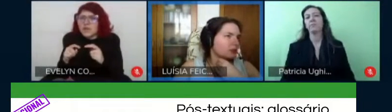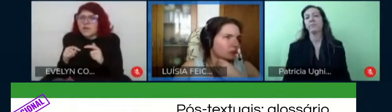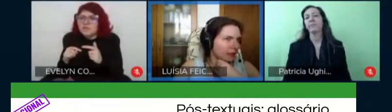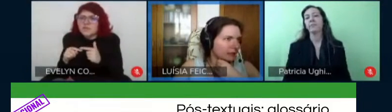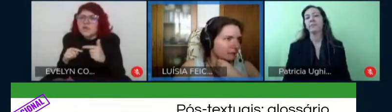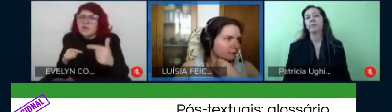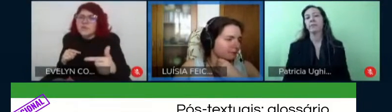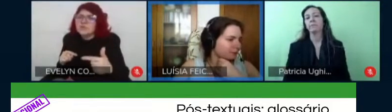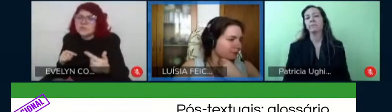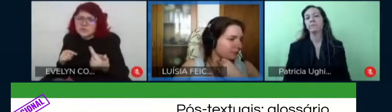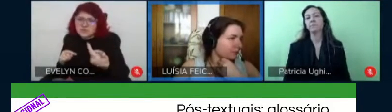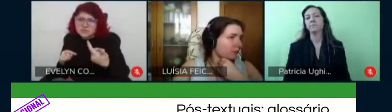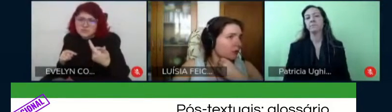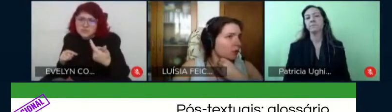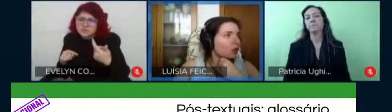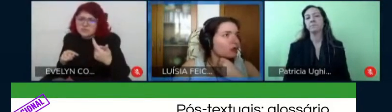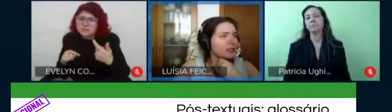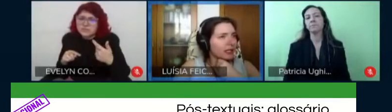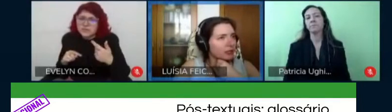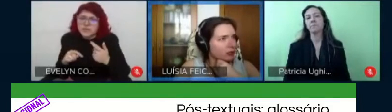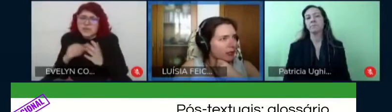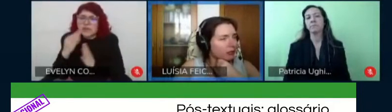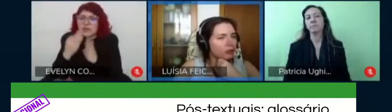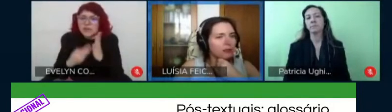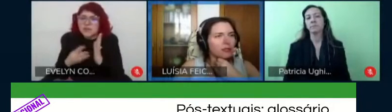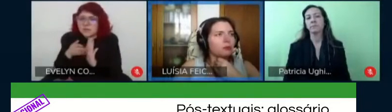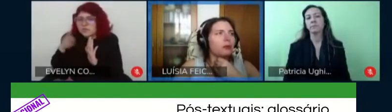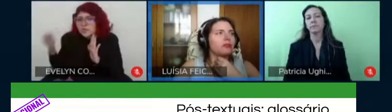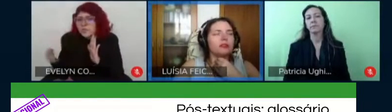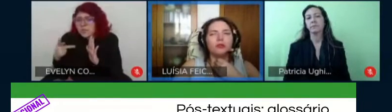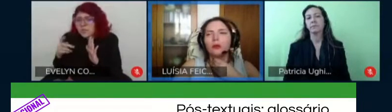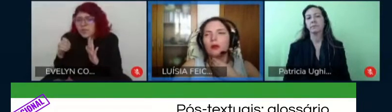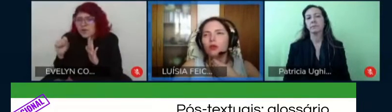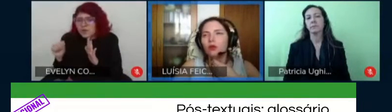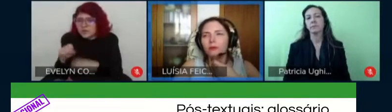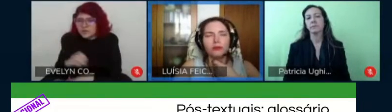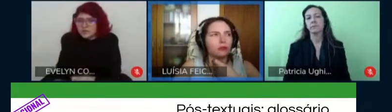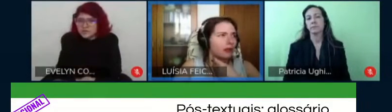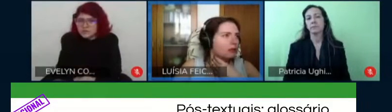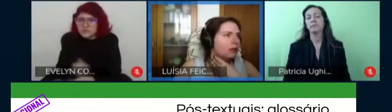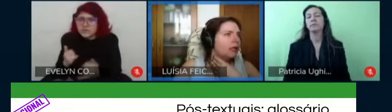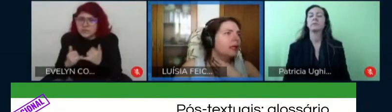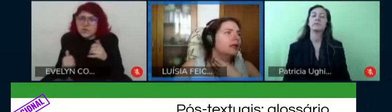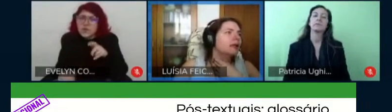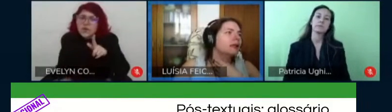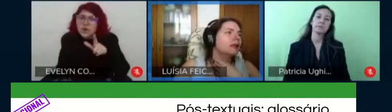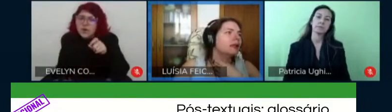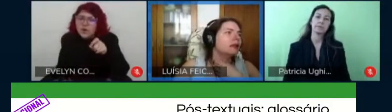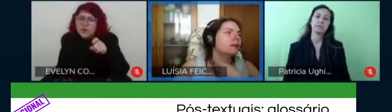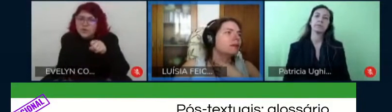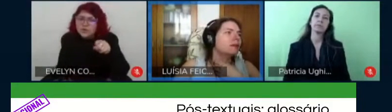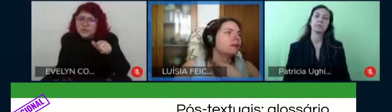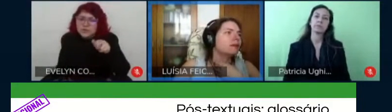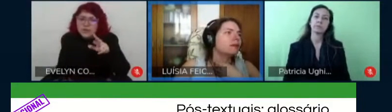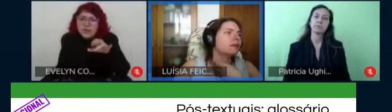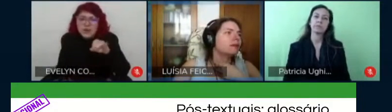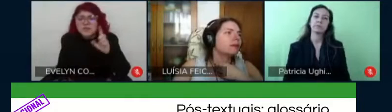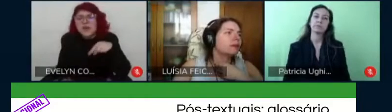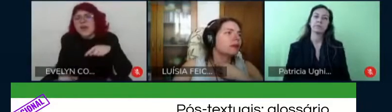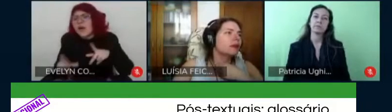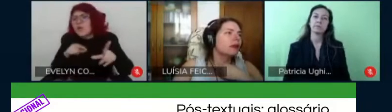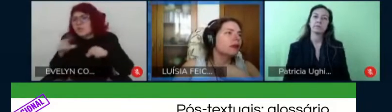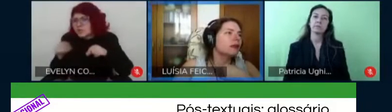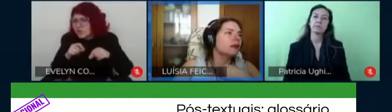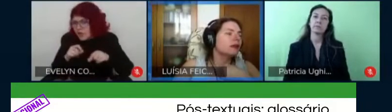elementos pós-textuais. O glossário é um elemento pós-textual opcional, que